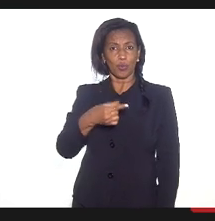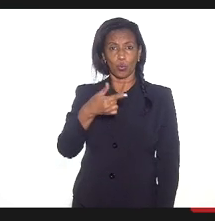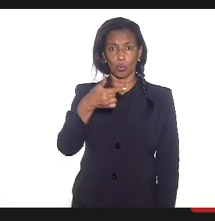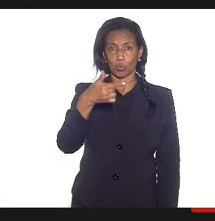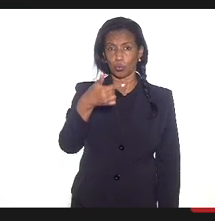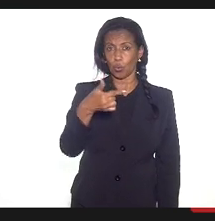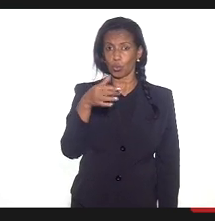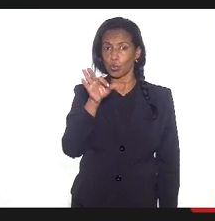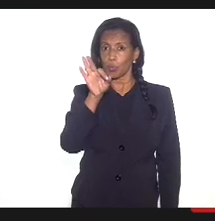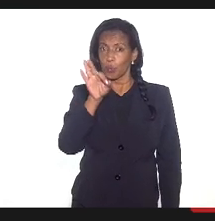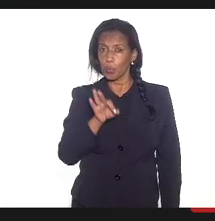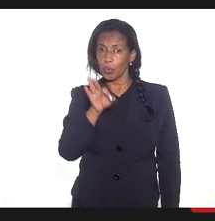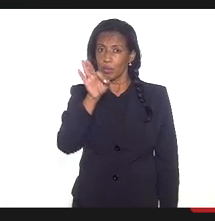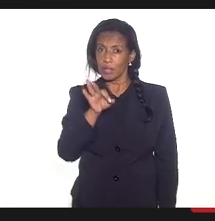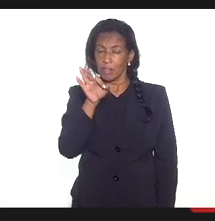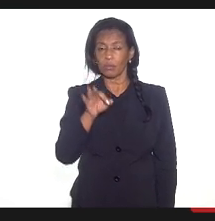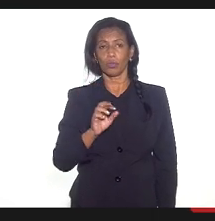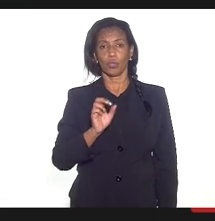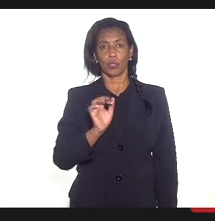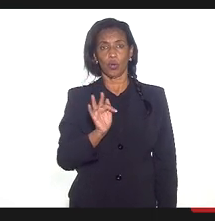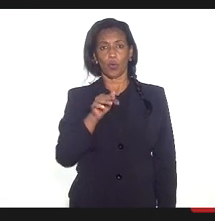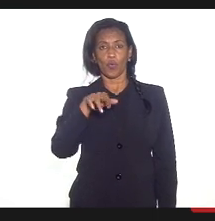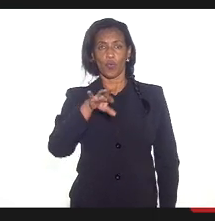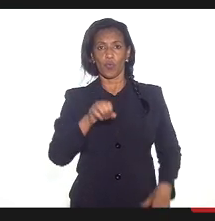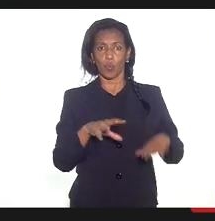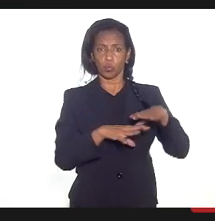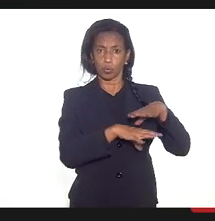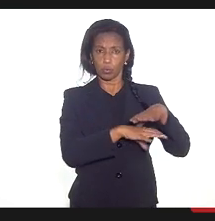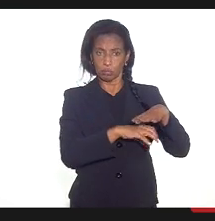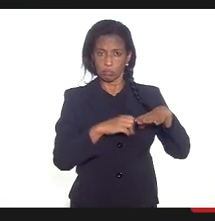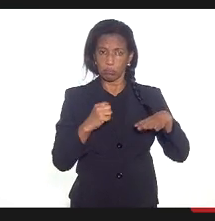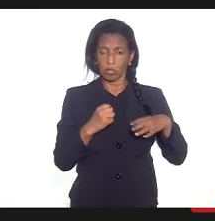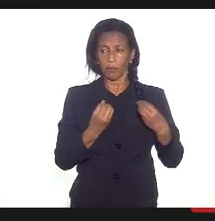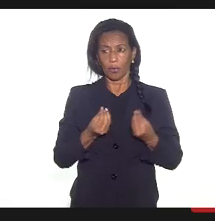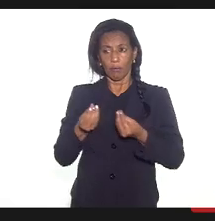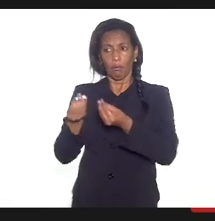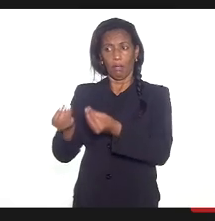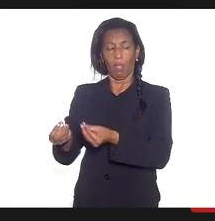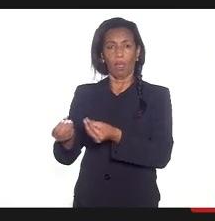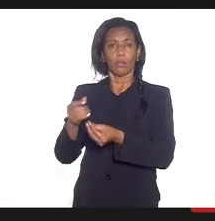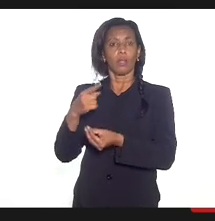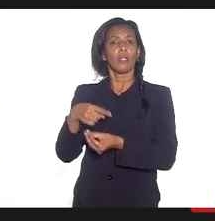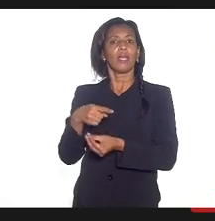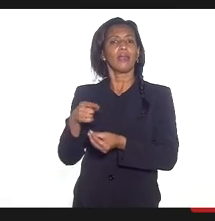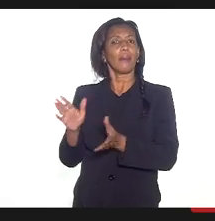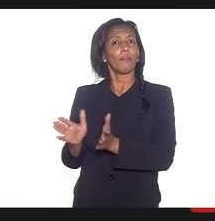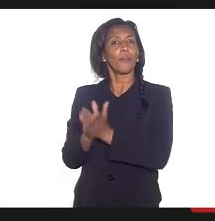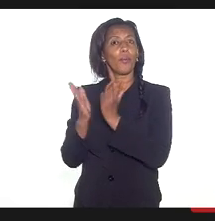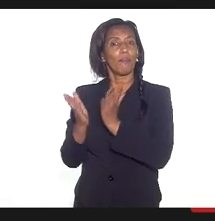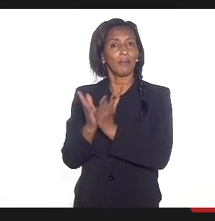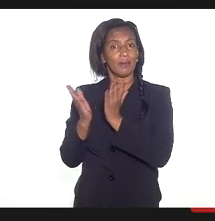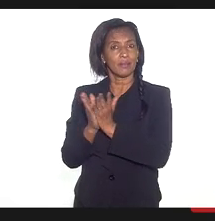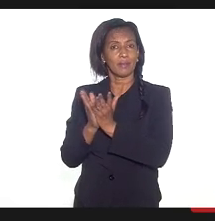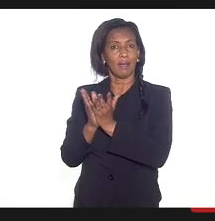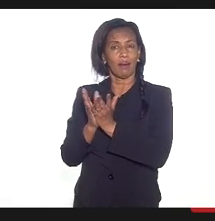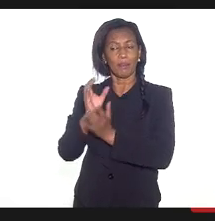0,2% de um fundo que já existia, que é o Fundo de Combate à Pobreza, para que